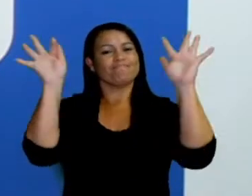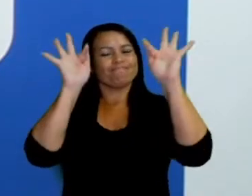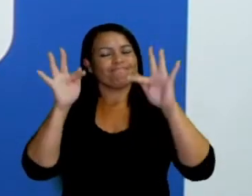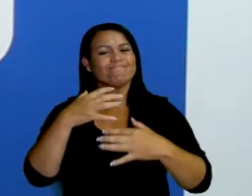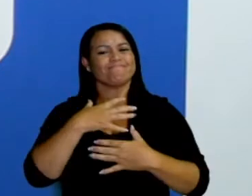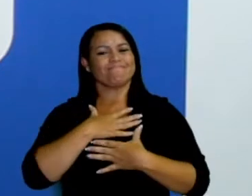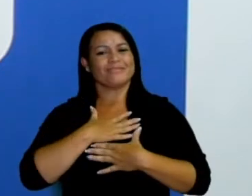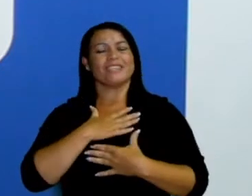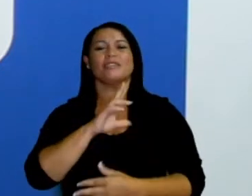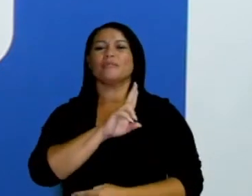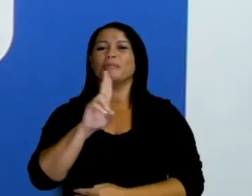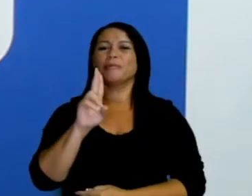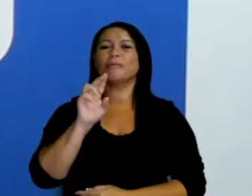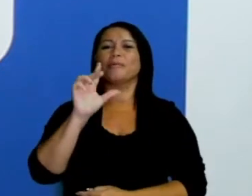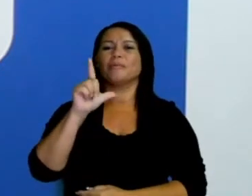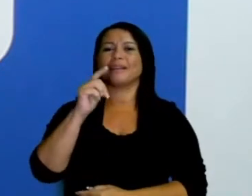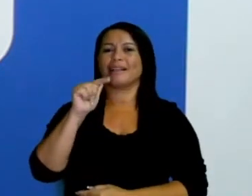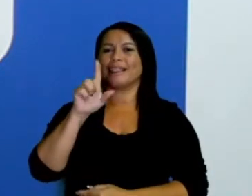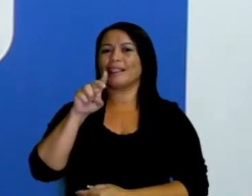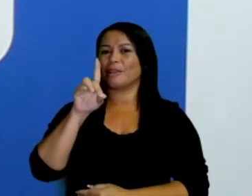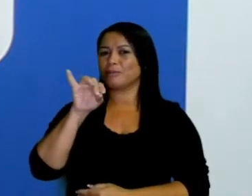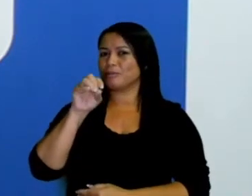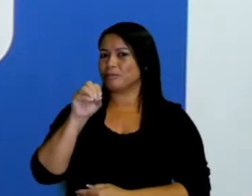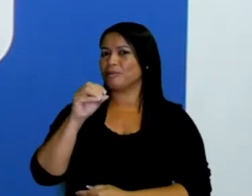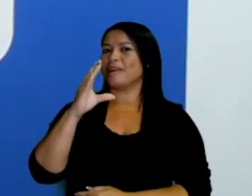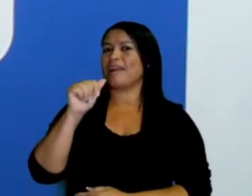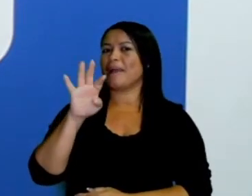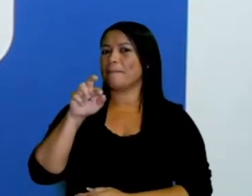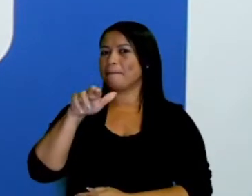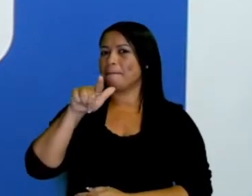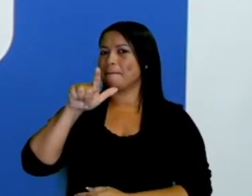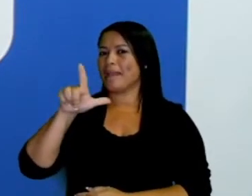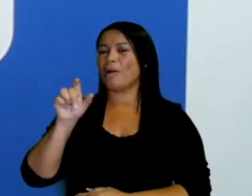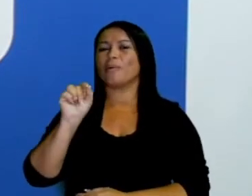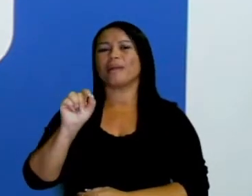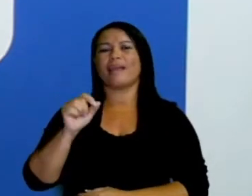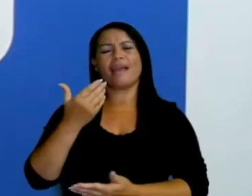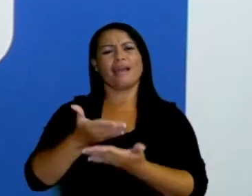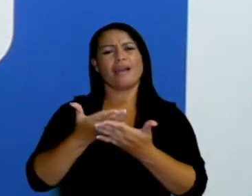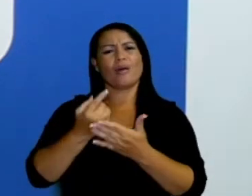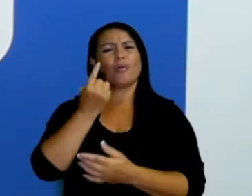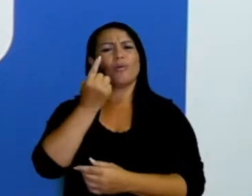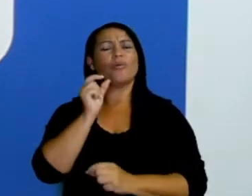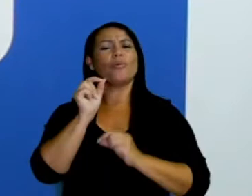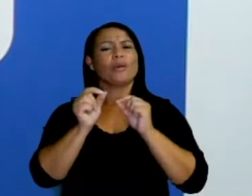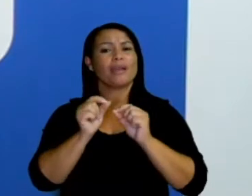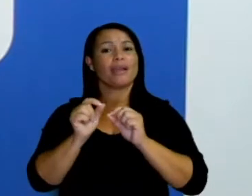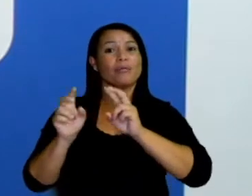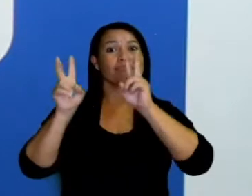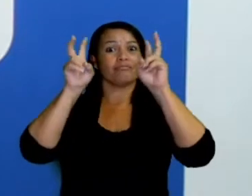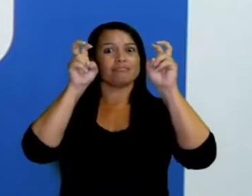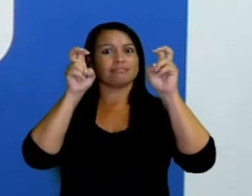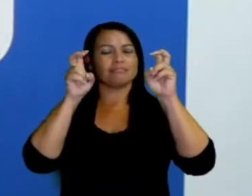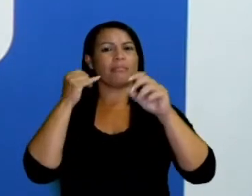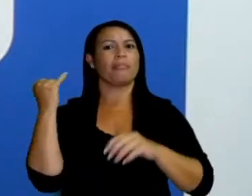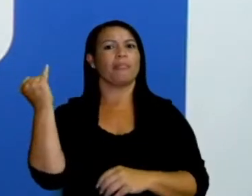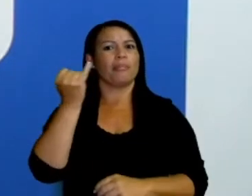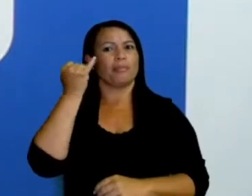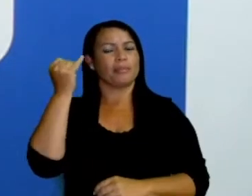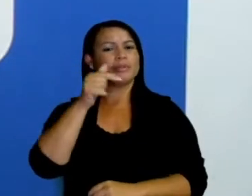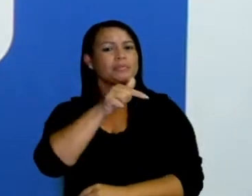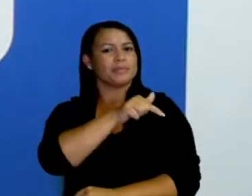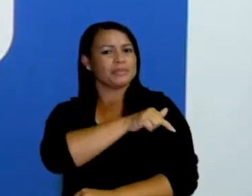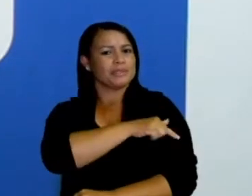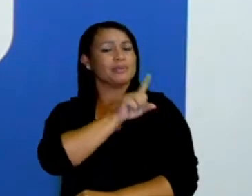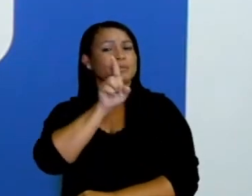Me chamo professor Cláudio Cabral e a gente vai trabalhar a aula 1, ok? A aula 1 a gente vai abordar um tema muito importante para o 7º ano,